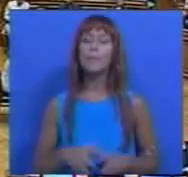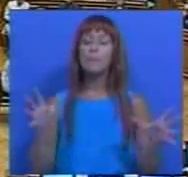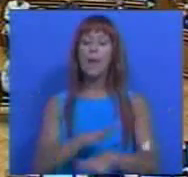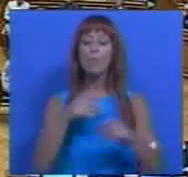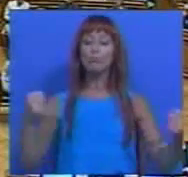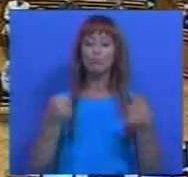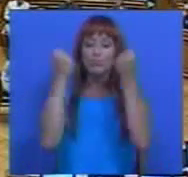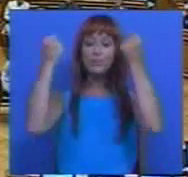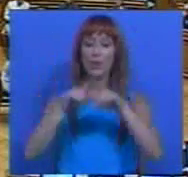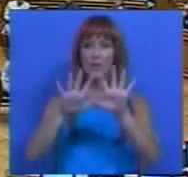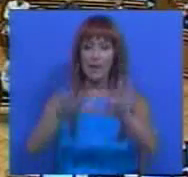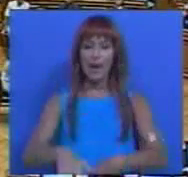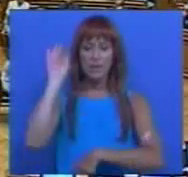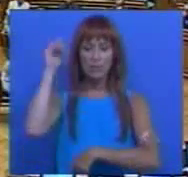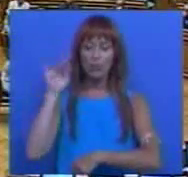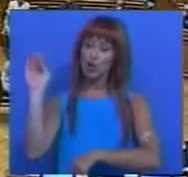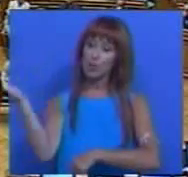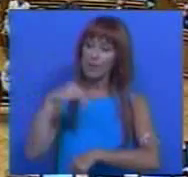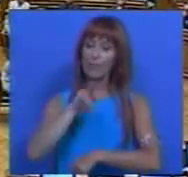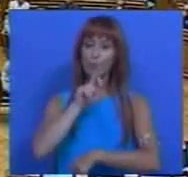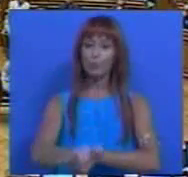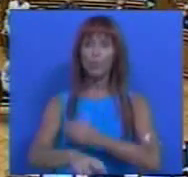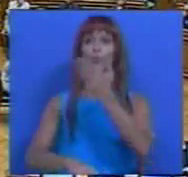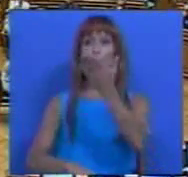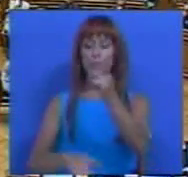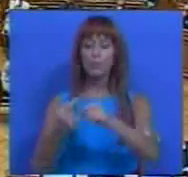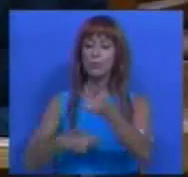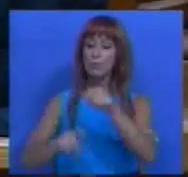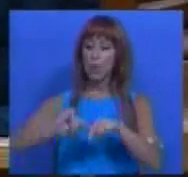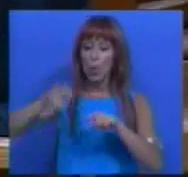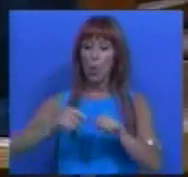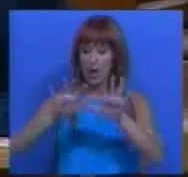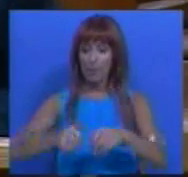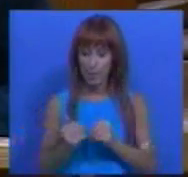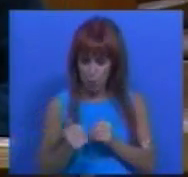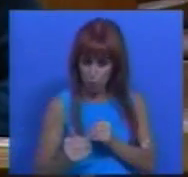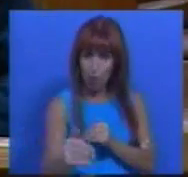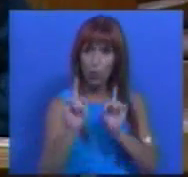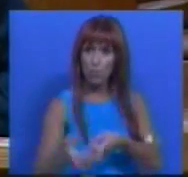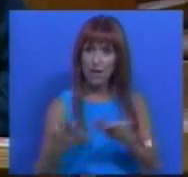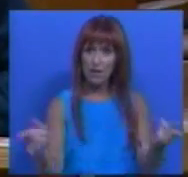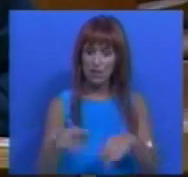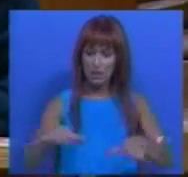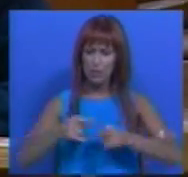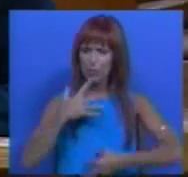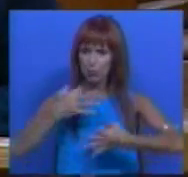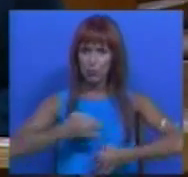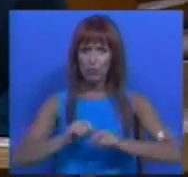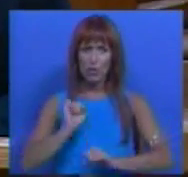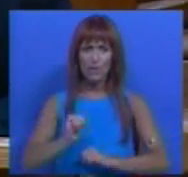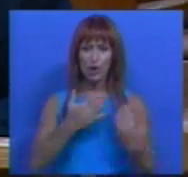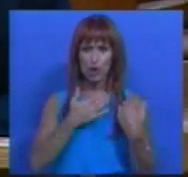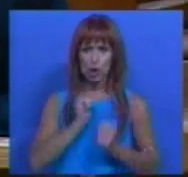O grande desafio a que esta Assembleia está chamada a dar resposta no ano parlamentar que agora começa é o de assumir por inteiro as